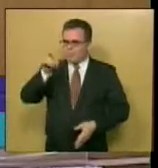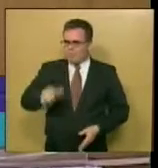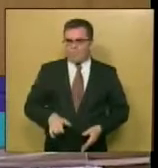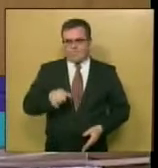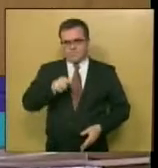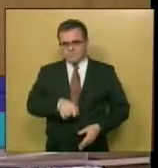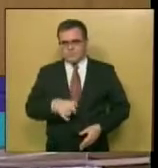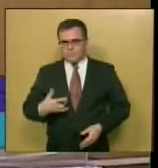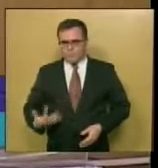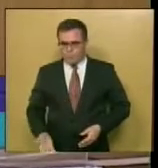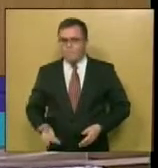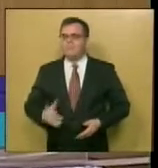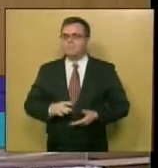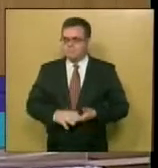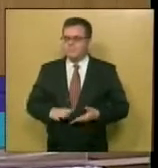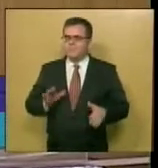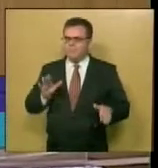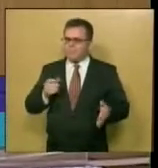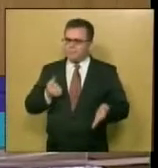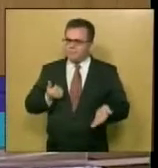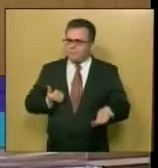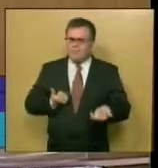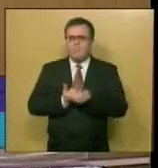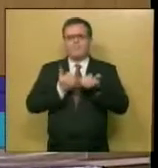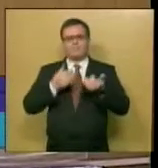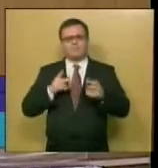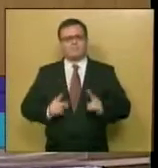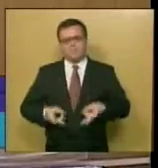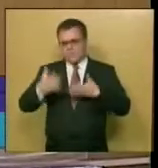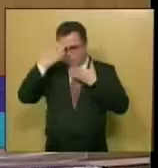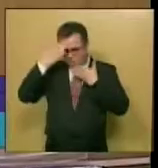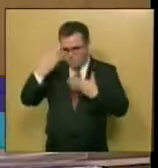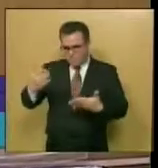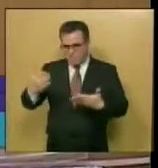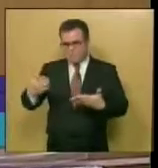ter contribuído em ser quem somos. Muito obrigado.